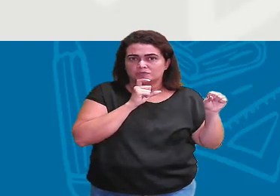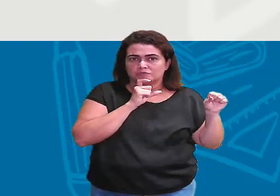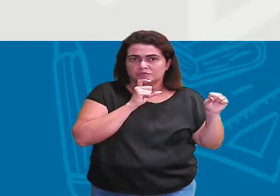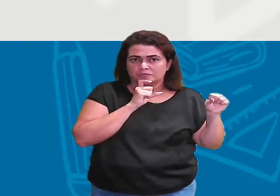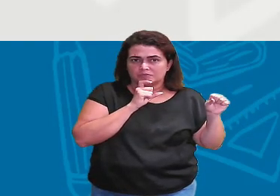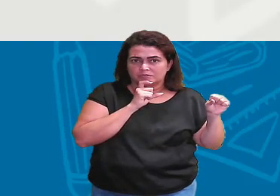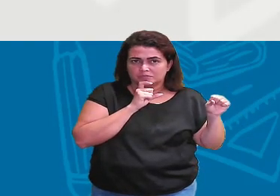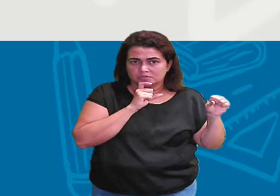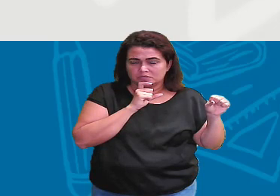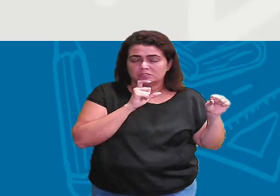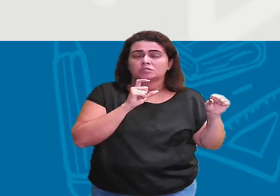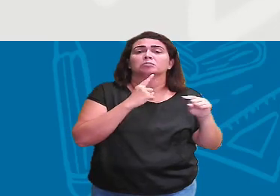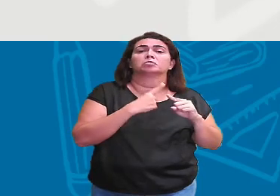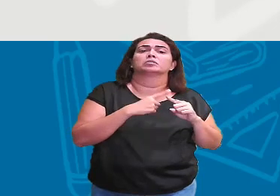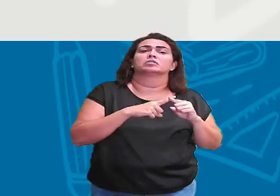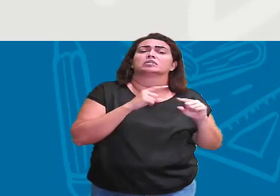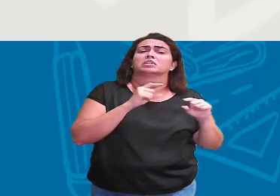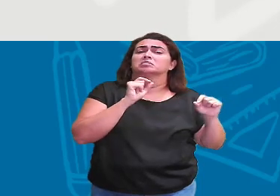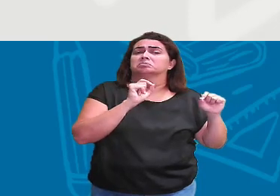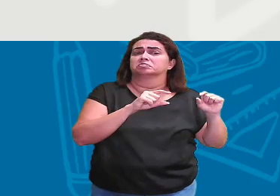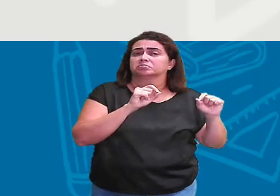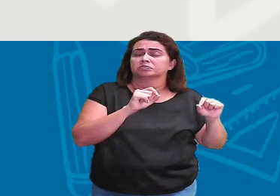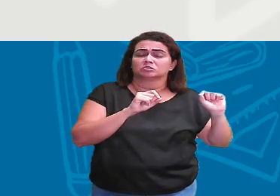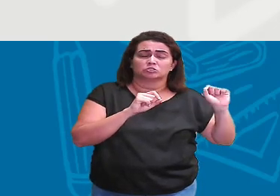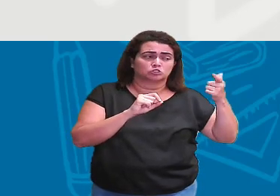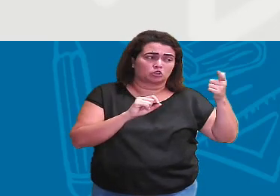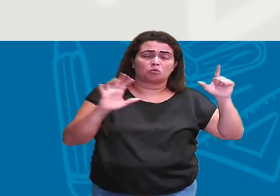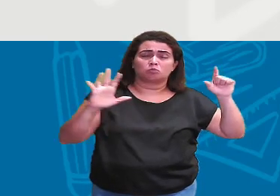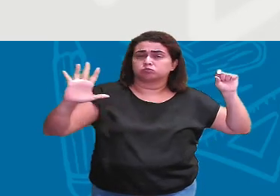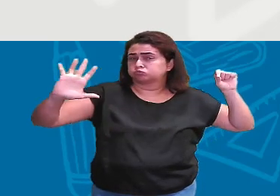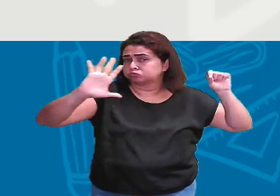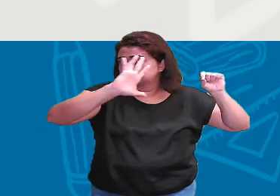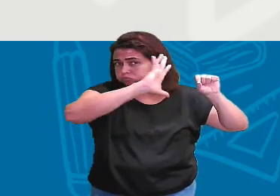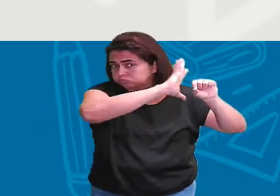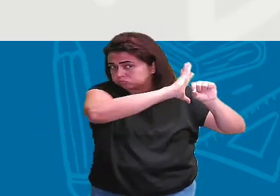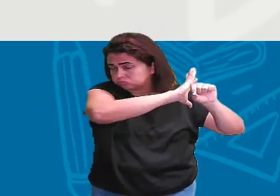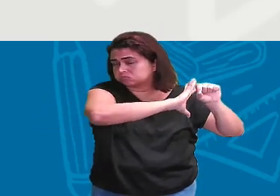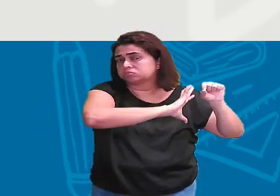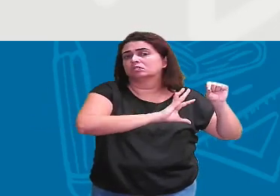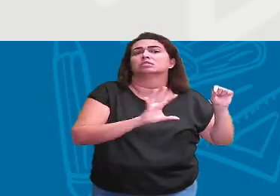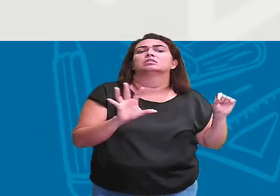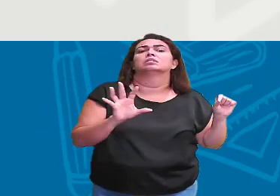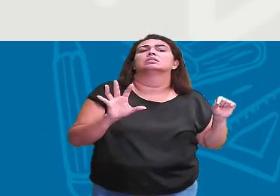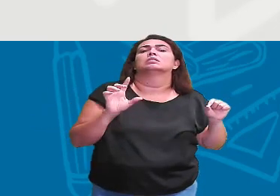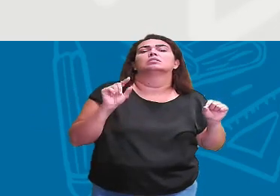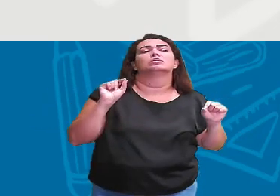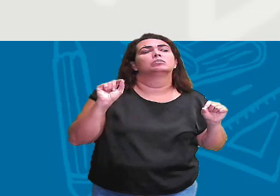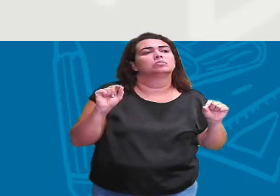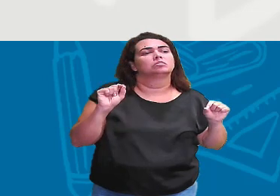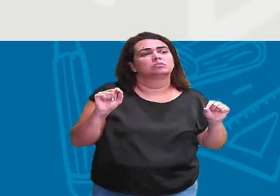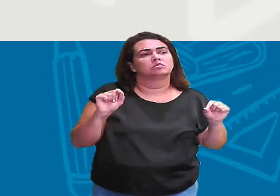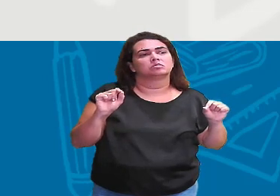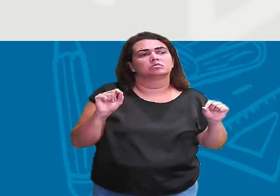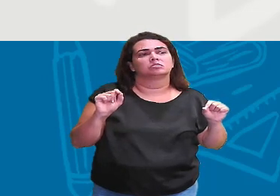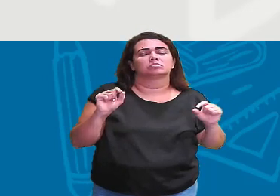menos precipitação, né, menos presença do Sol, menos evaporação, menos precipitação, então a tendência é que do outono e